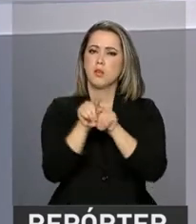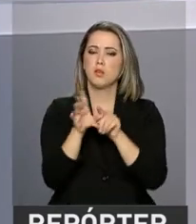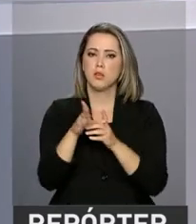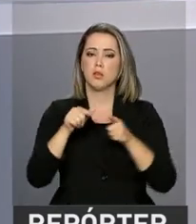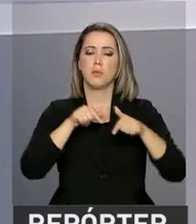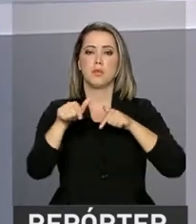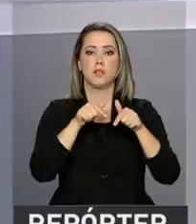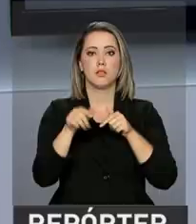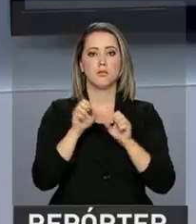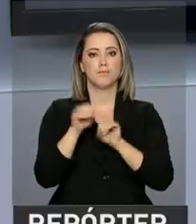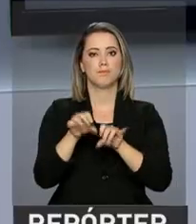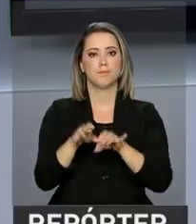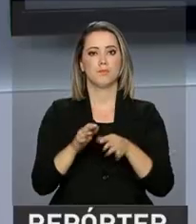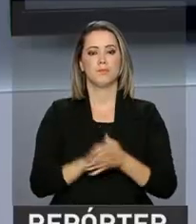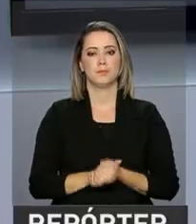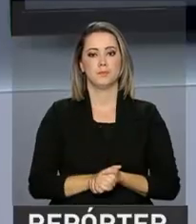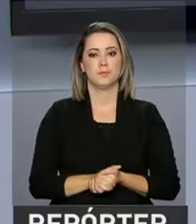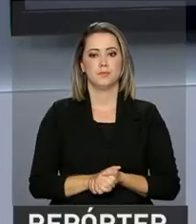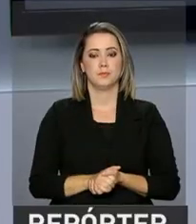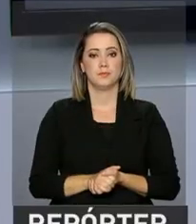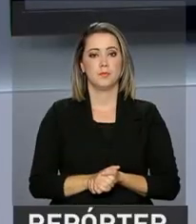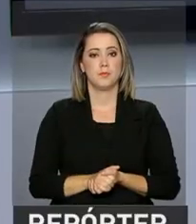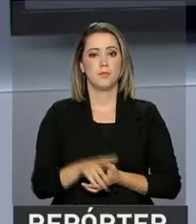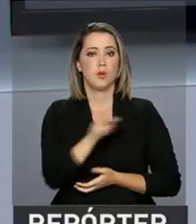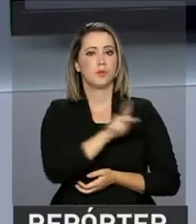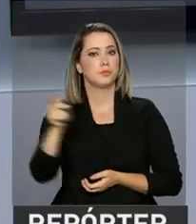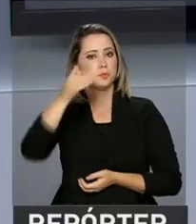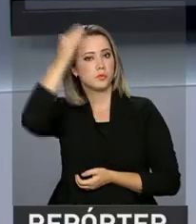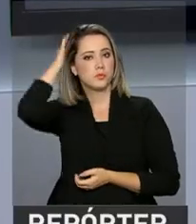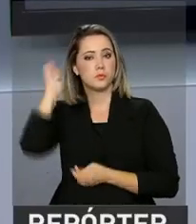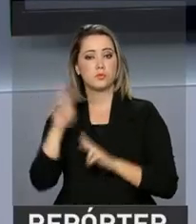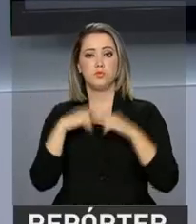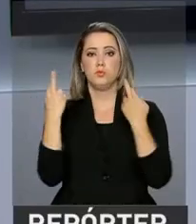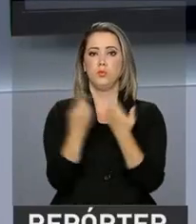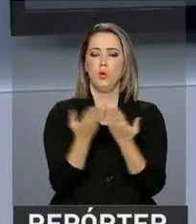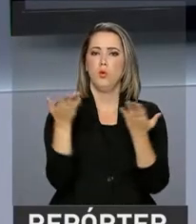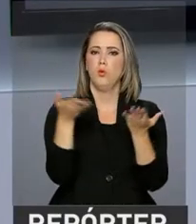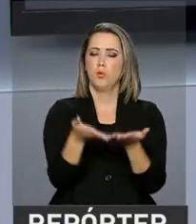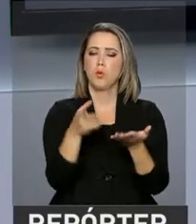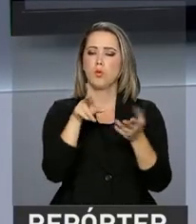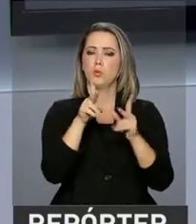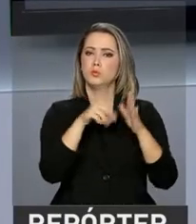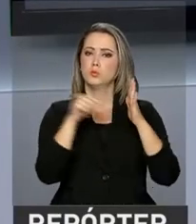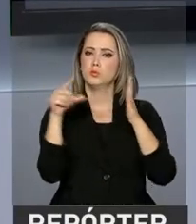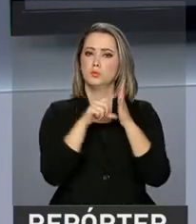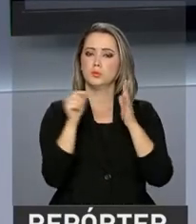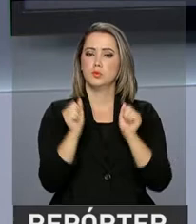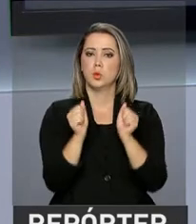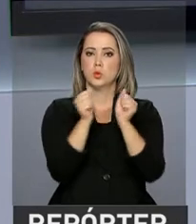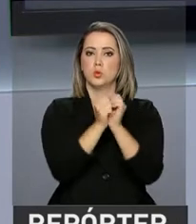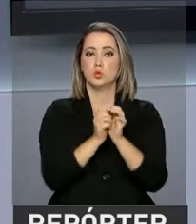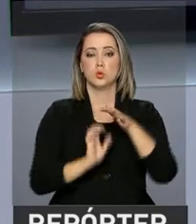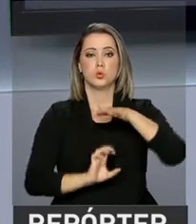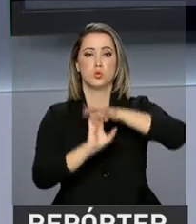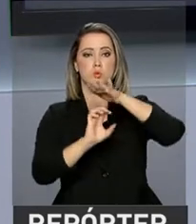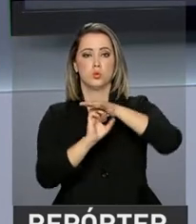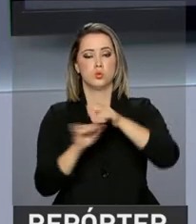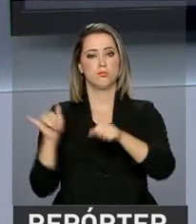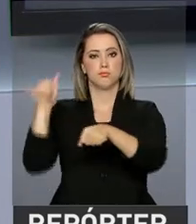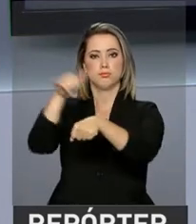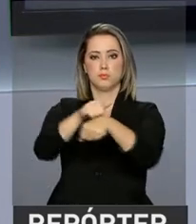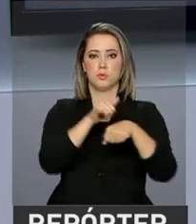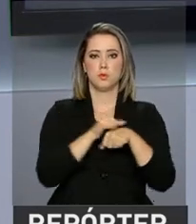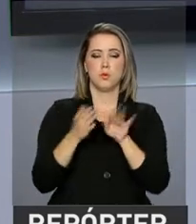educativas o presidente michel temer se reuniu hoje no palácio do planalto com executivos de aeroportos